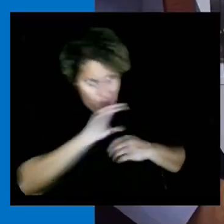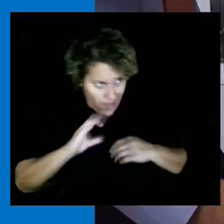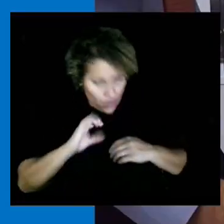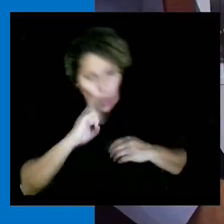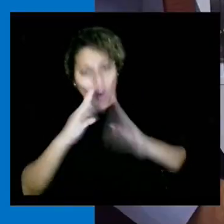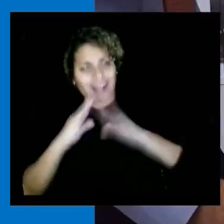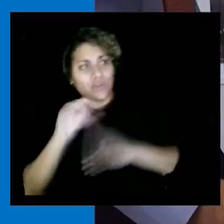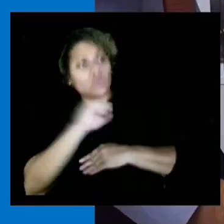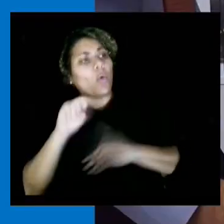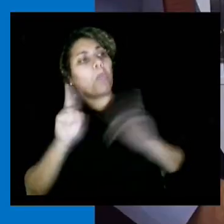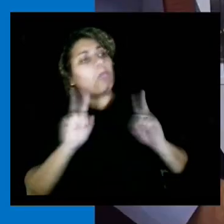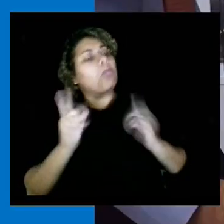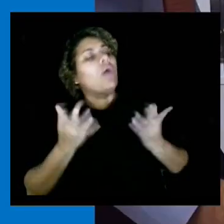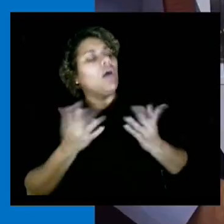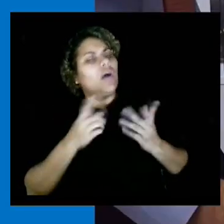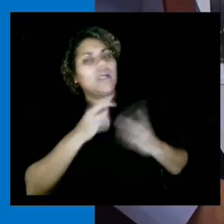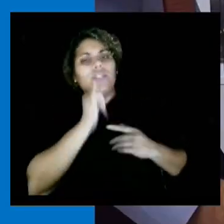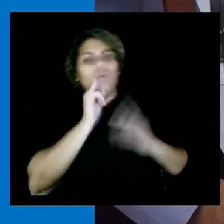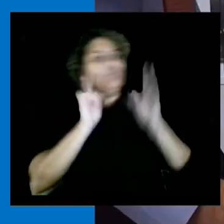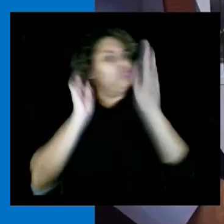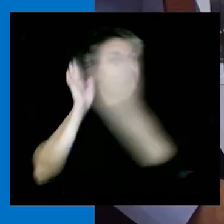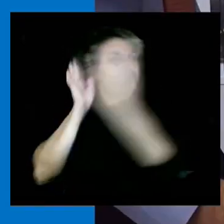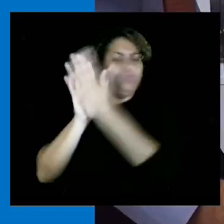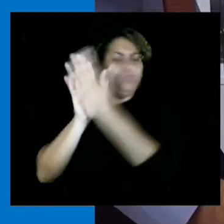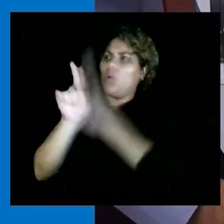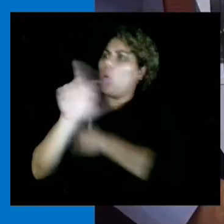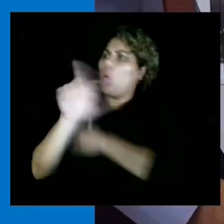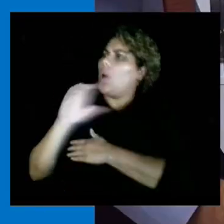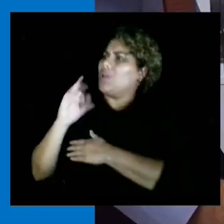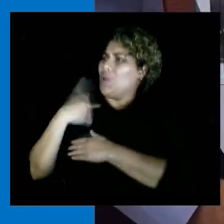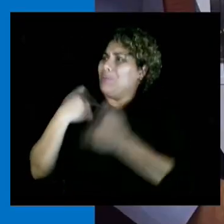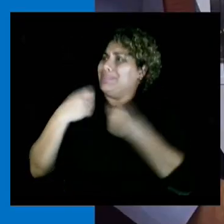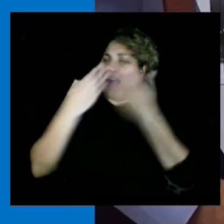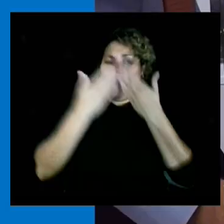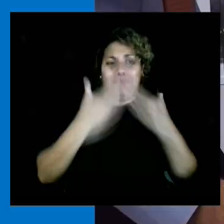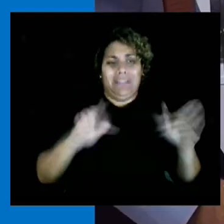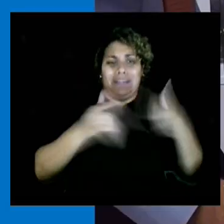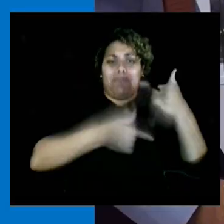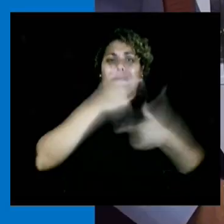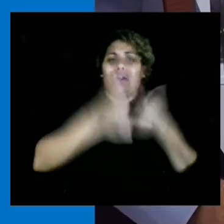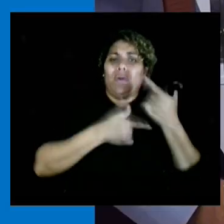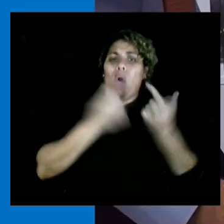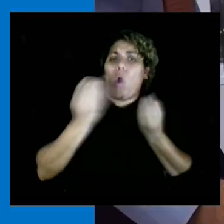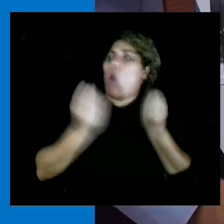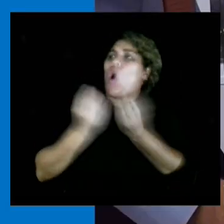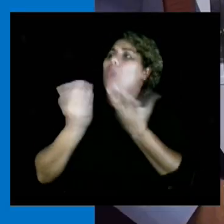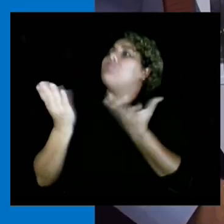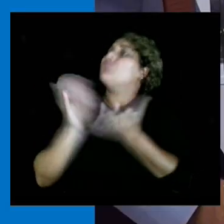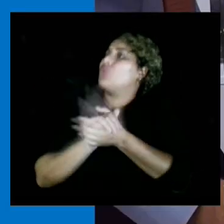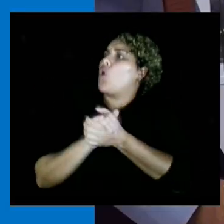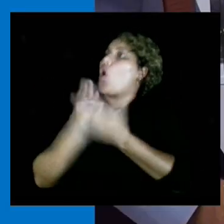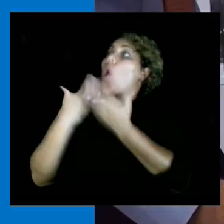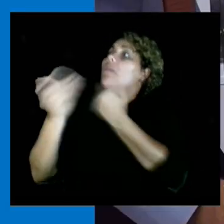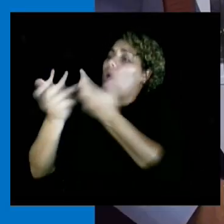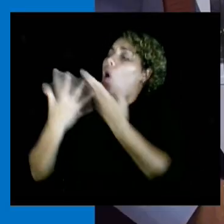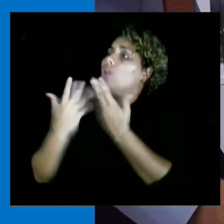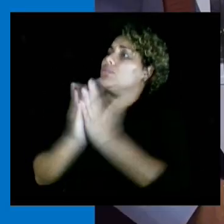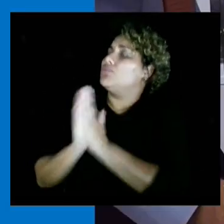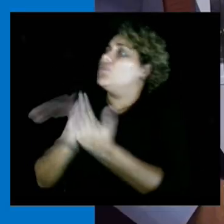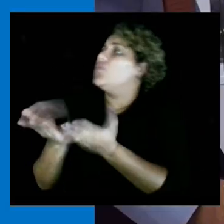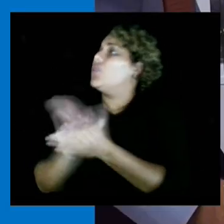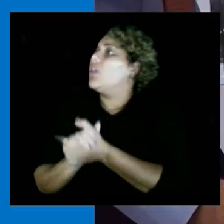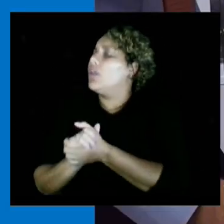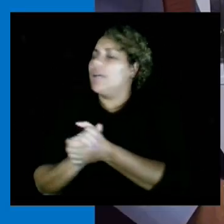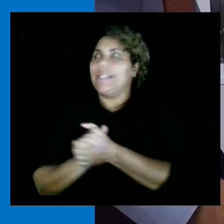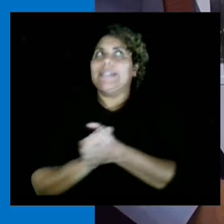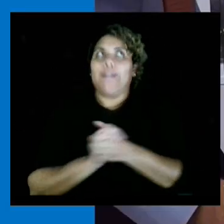eu tô querendo abrir um negócio, Não, preciso de um espaço. Como que foi essa conversa? Me conta, Dani. Porque a